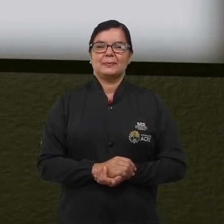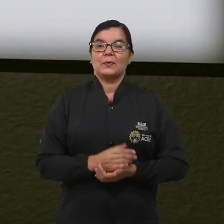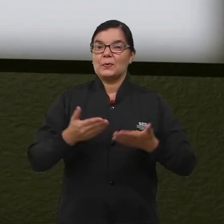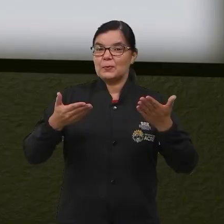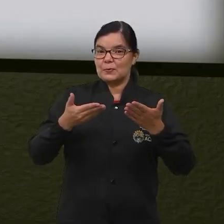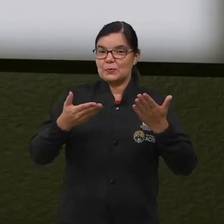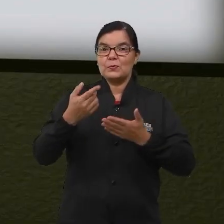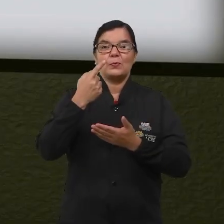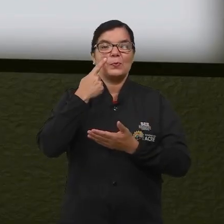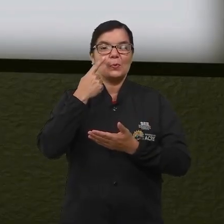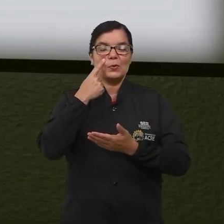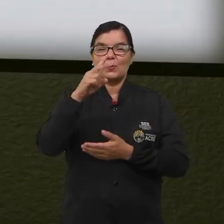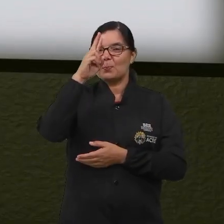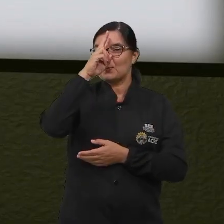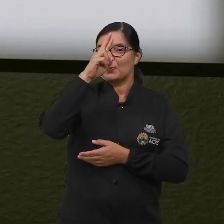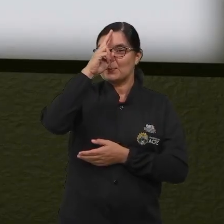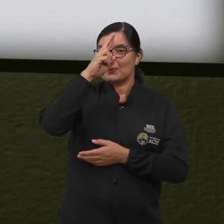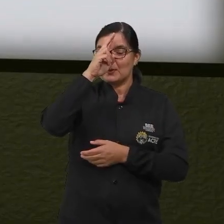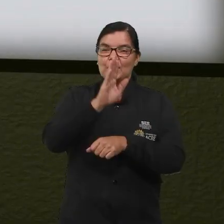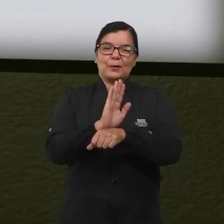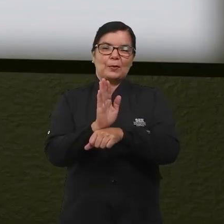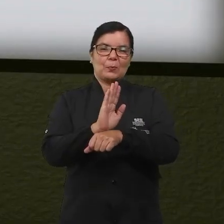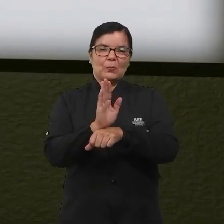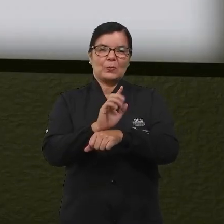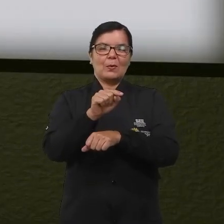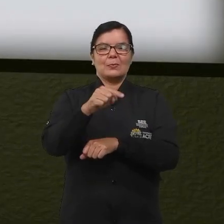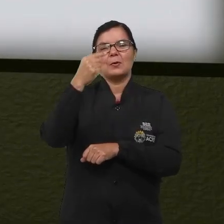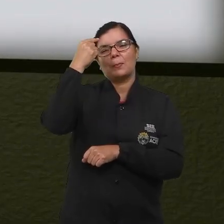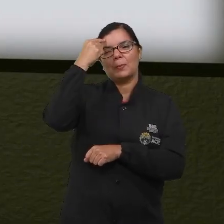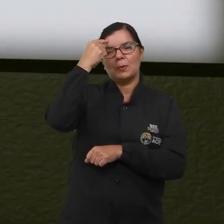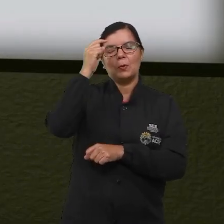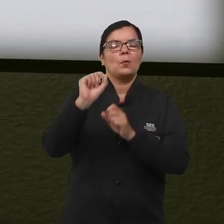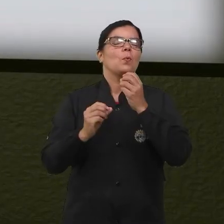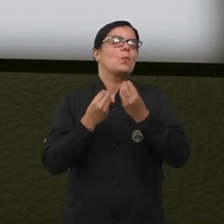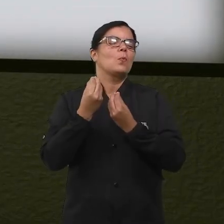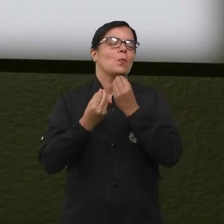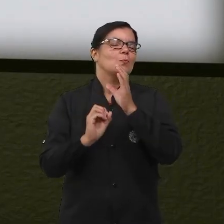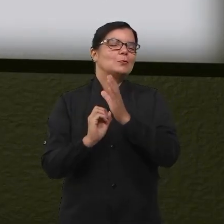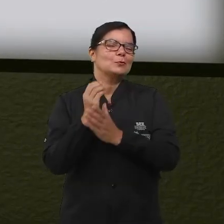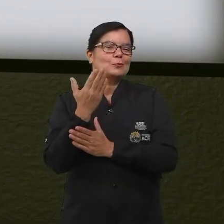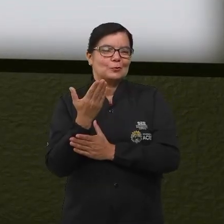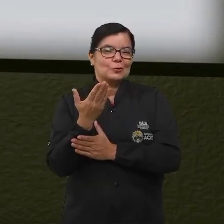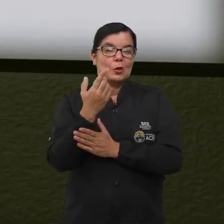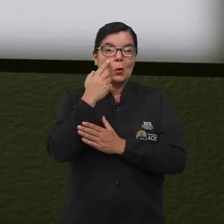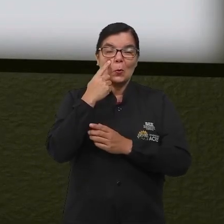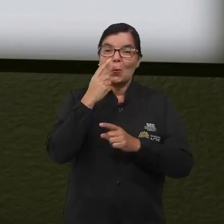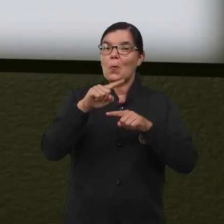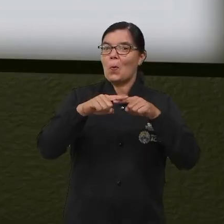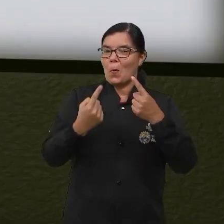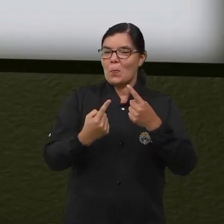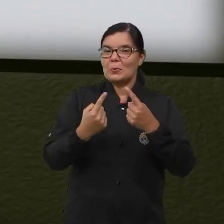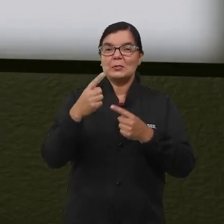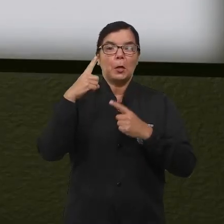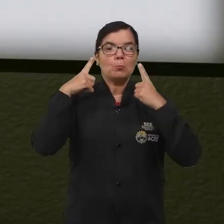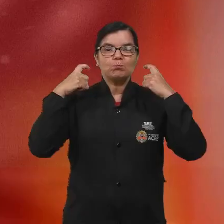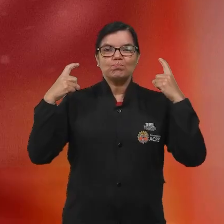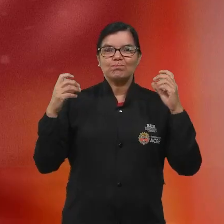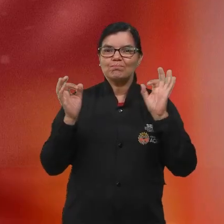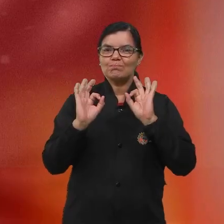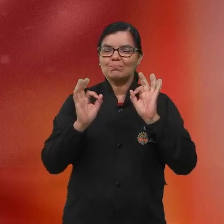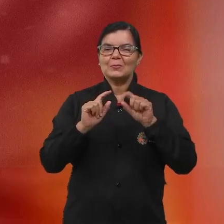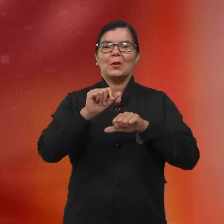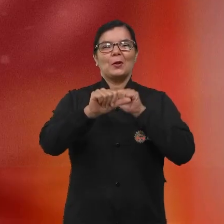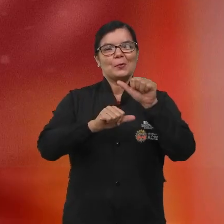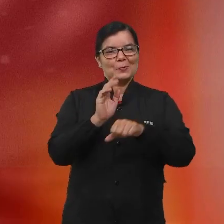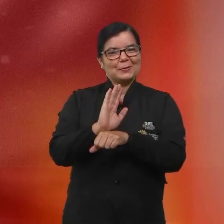Hoje a gente vai ver a história do cinema. Você já parou para pensar como ele surgiu, como passamos de imagens sem som para filmes